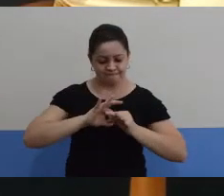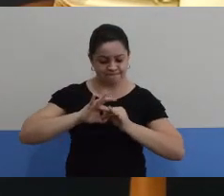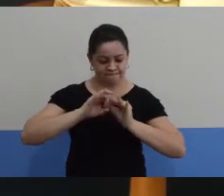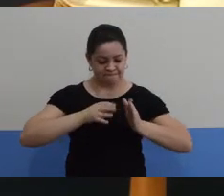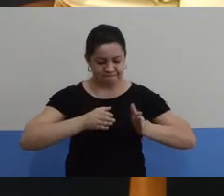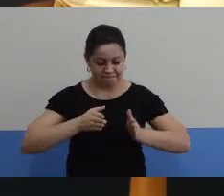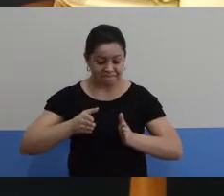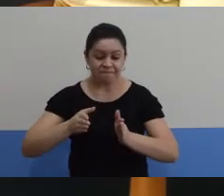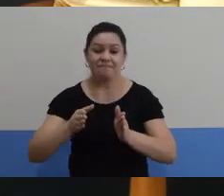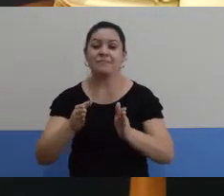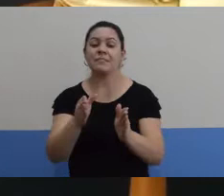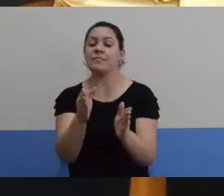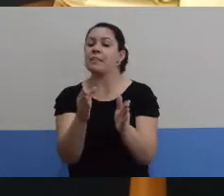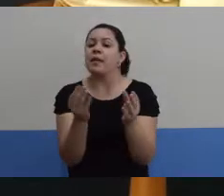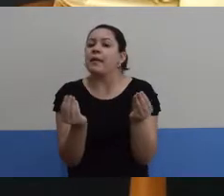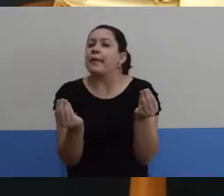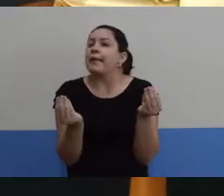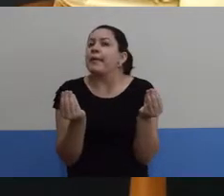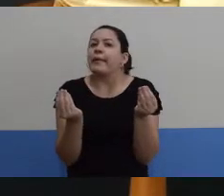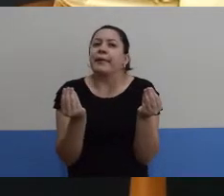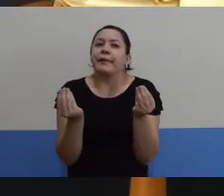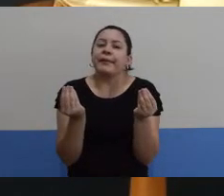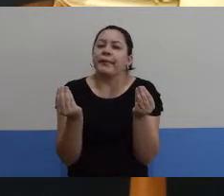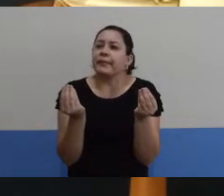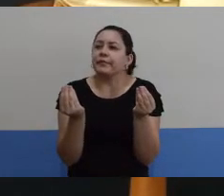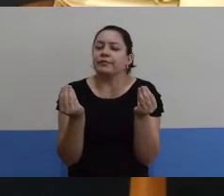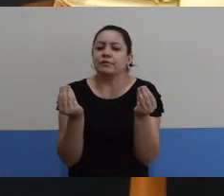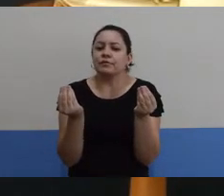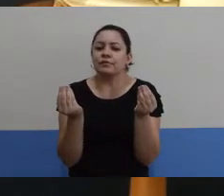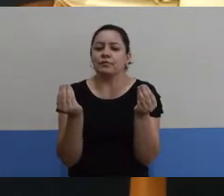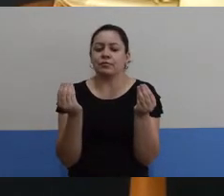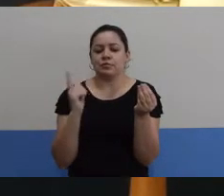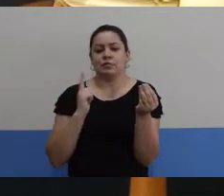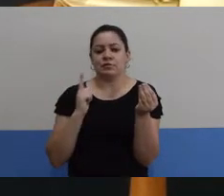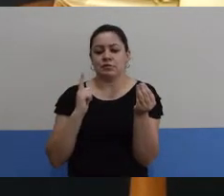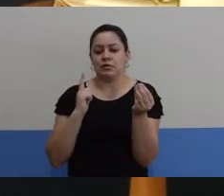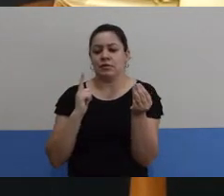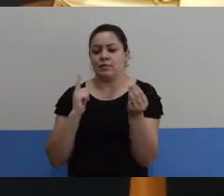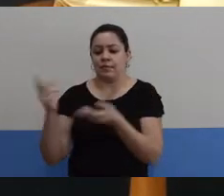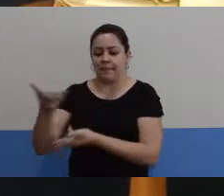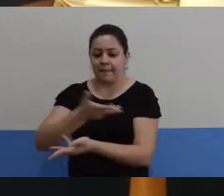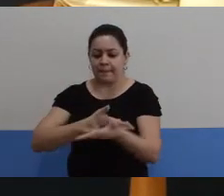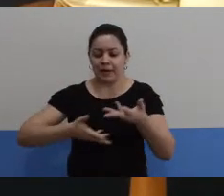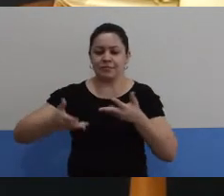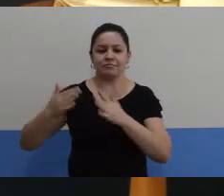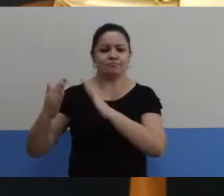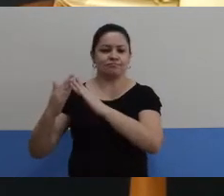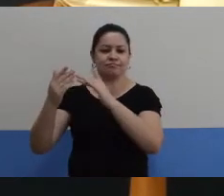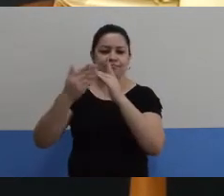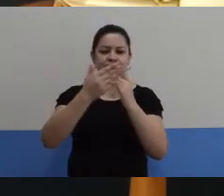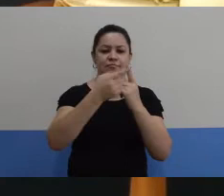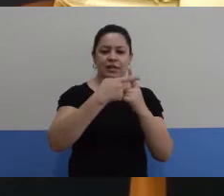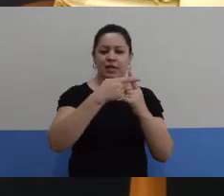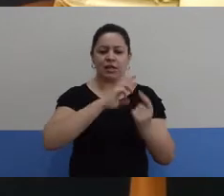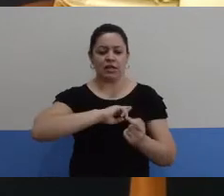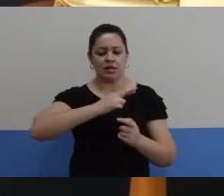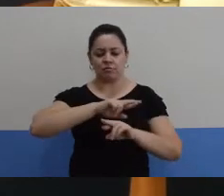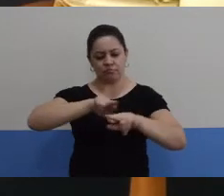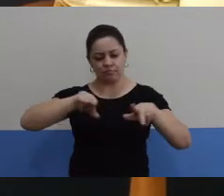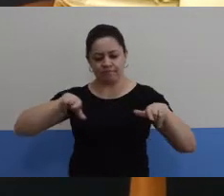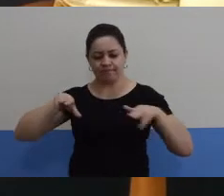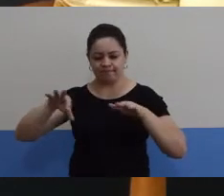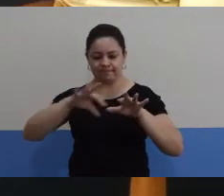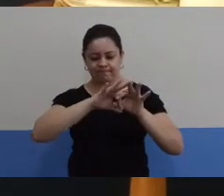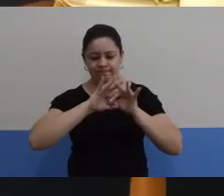expressão como sendo os sínodos ecumênicos, sínodos de bispos, sínodos